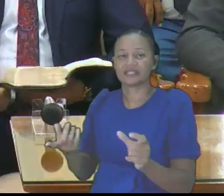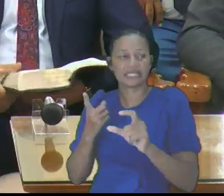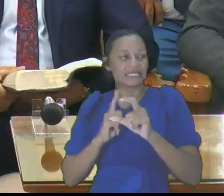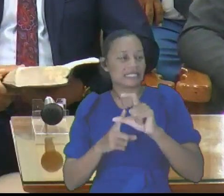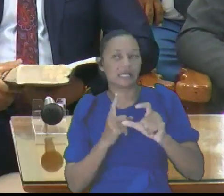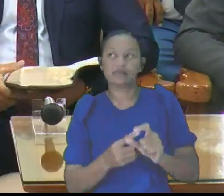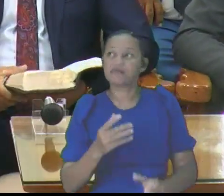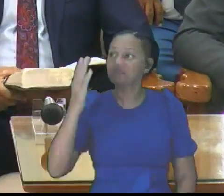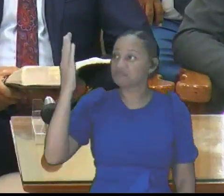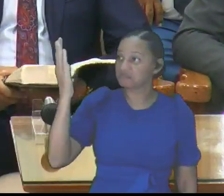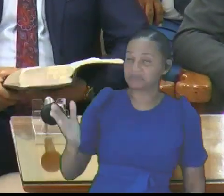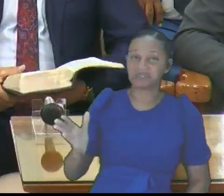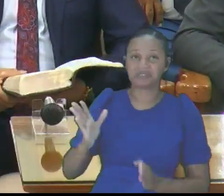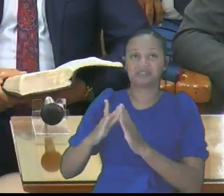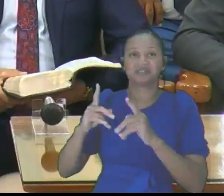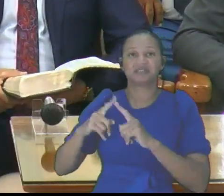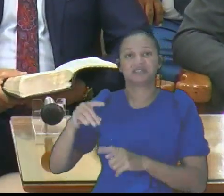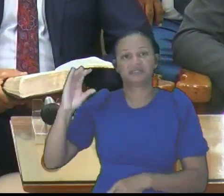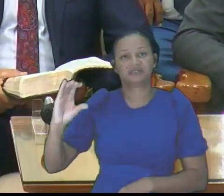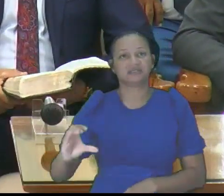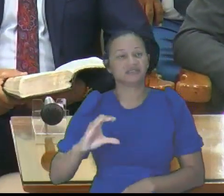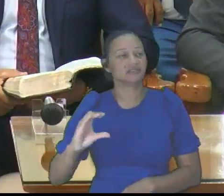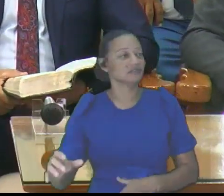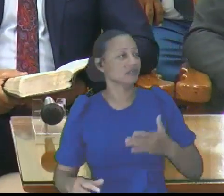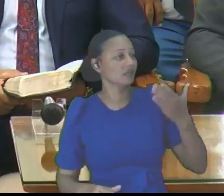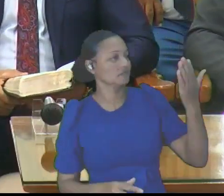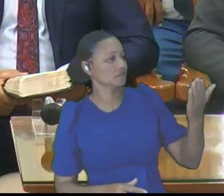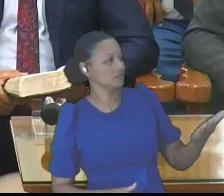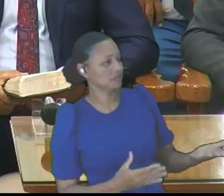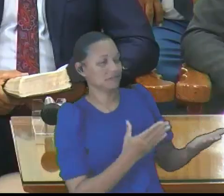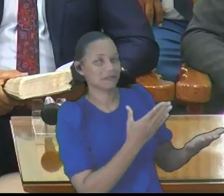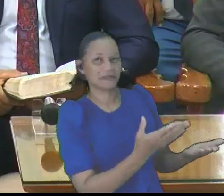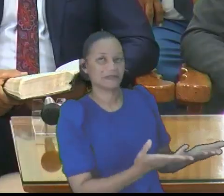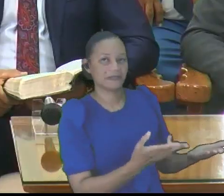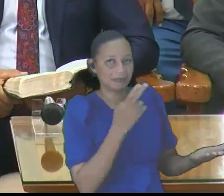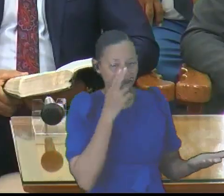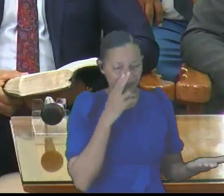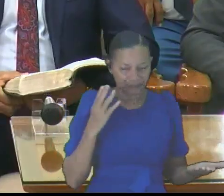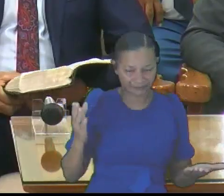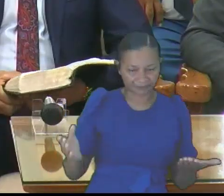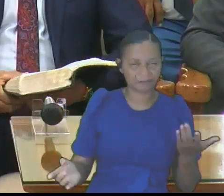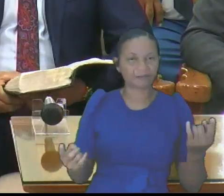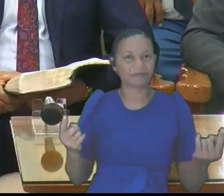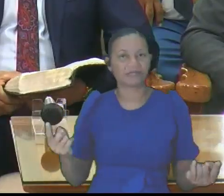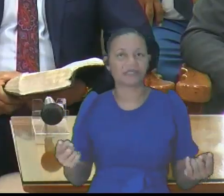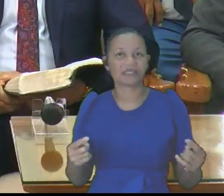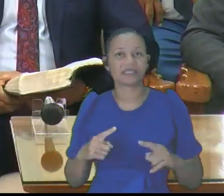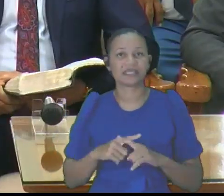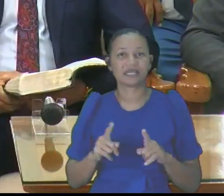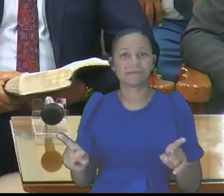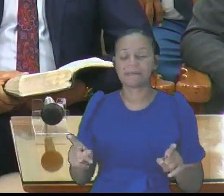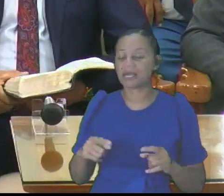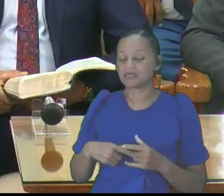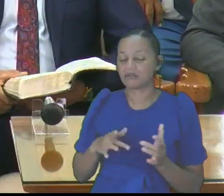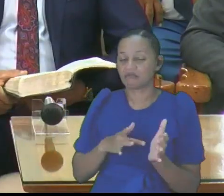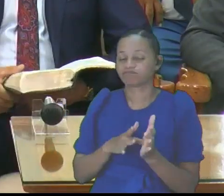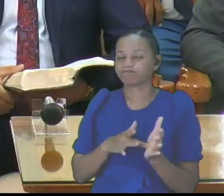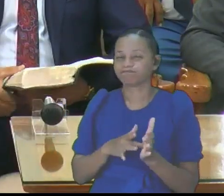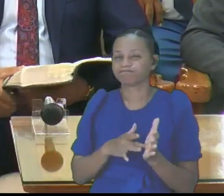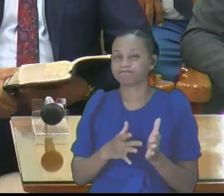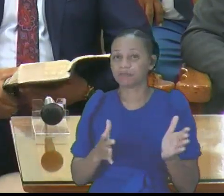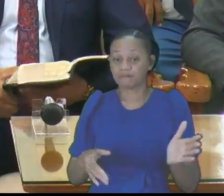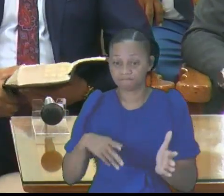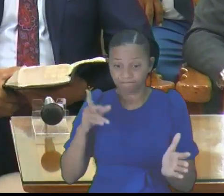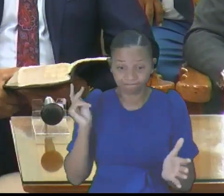tem liberdade. Olha aqui uma igreja católica, olha aqui uma igreja protestante. Toda cidade tem uma igreja católica e uma igreja protestante. Mas aquilo ali é a fachada.